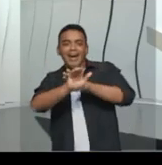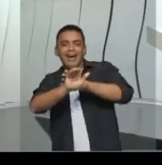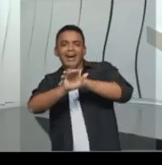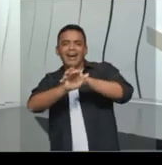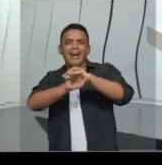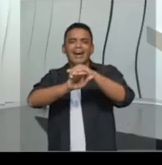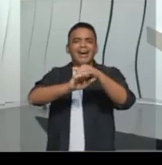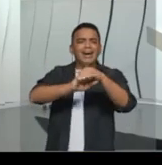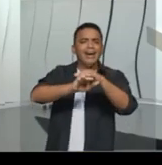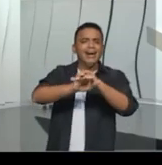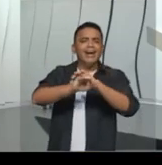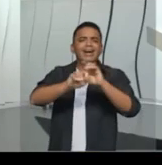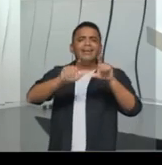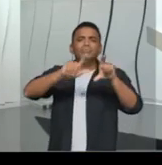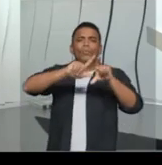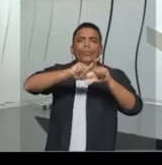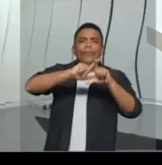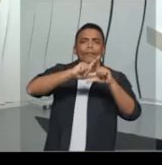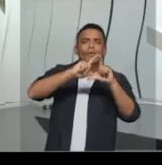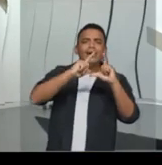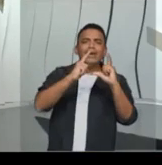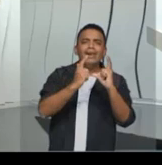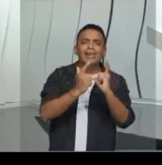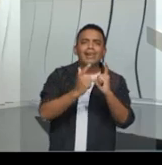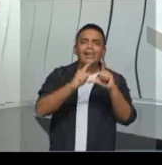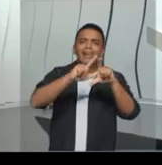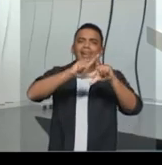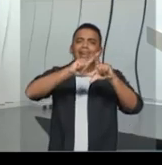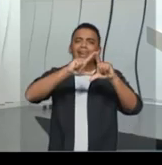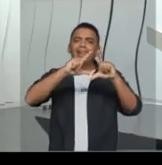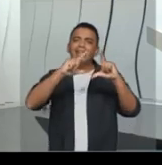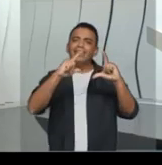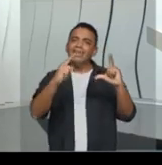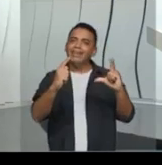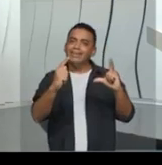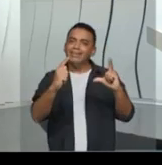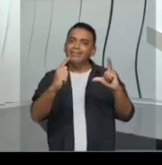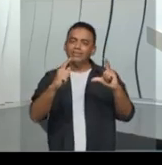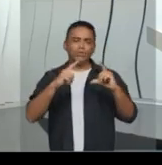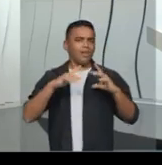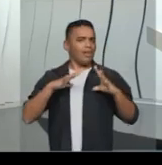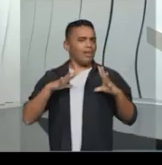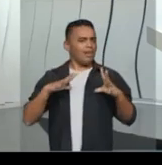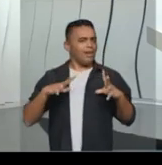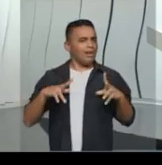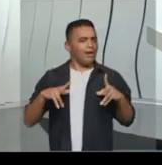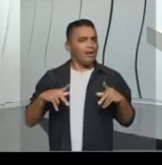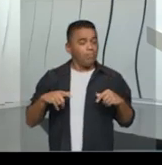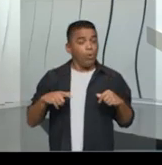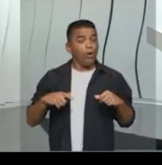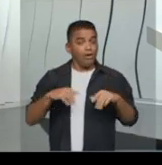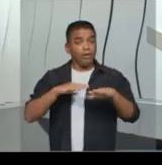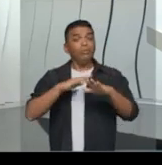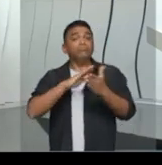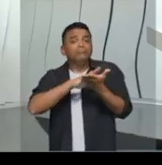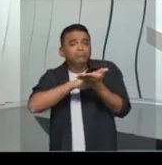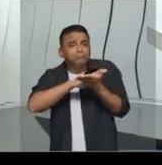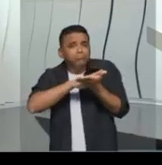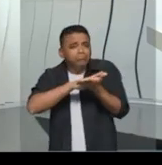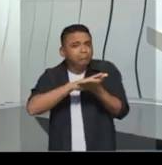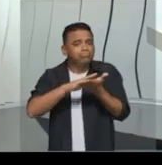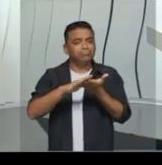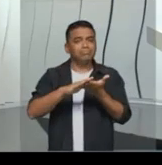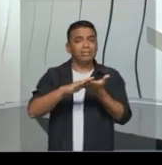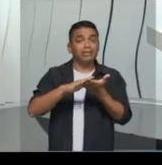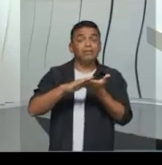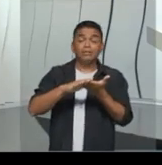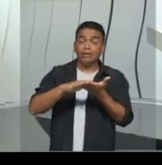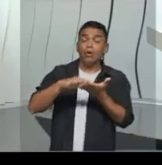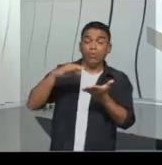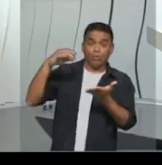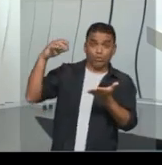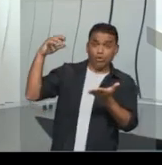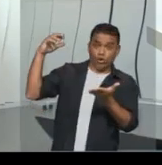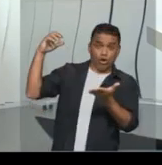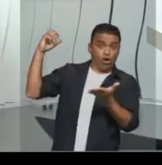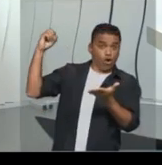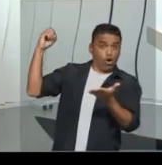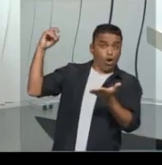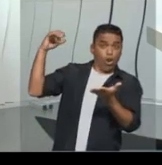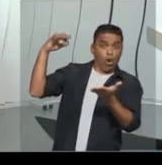bem estruturada, lisinha, limpinha. Essa superfície, ela vai permitir que os raios de